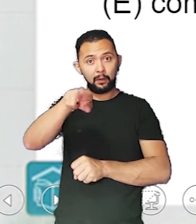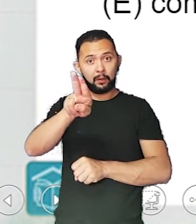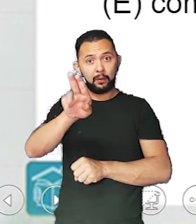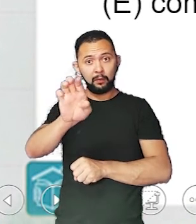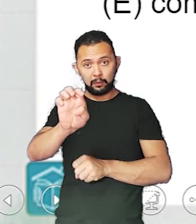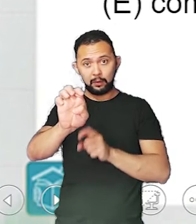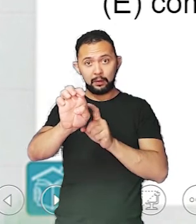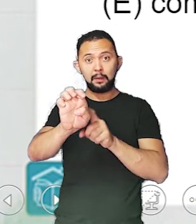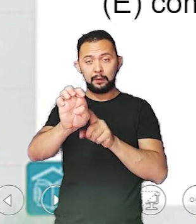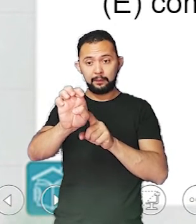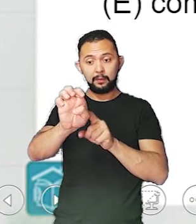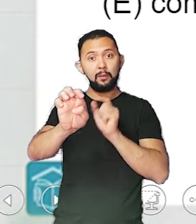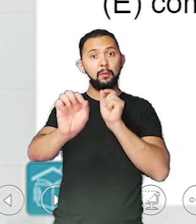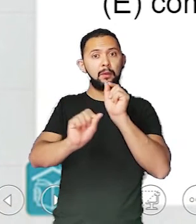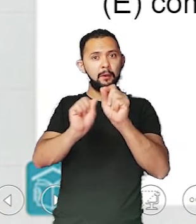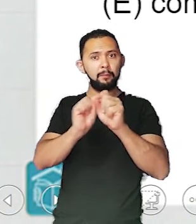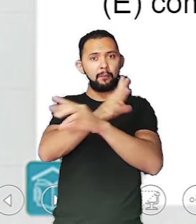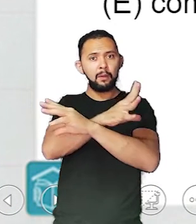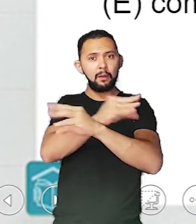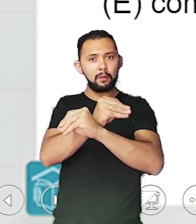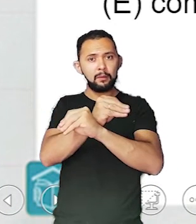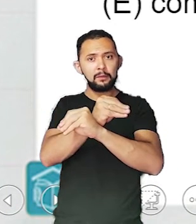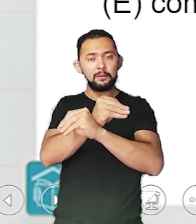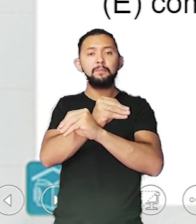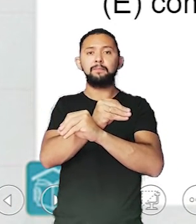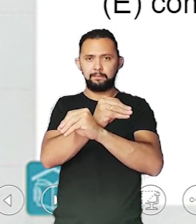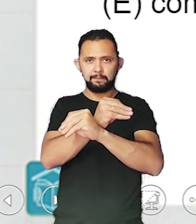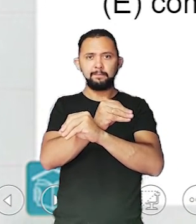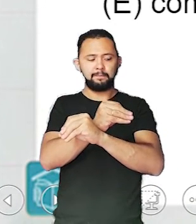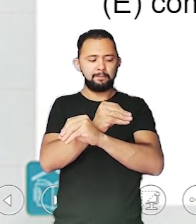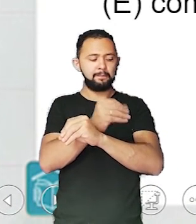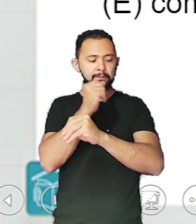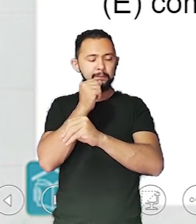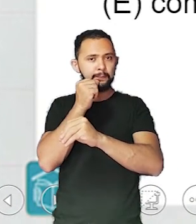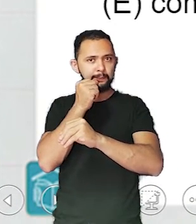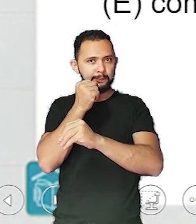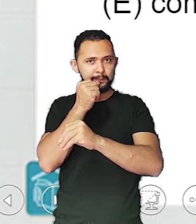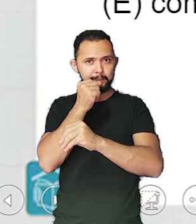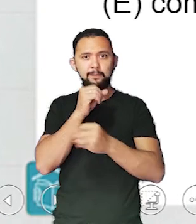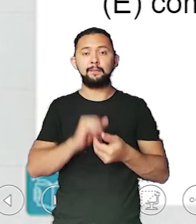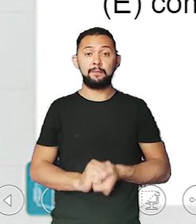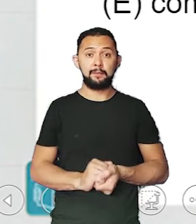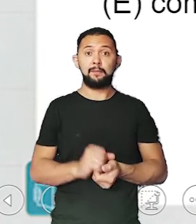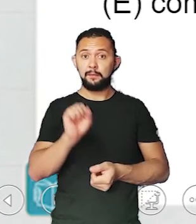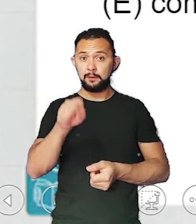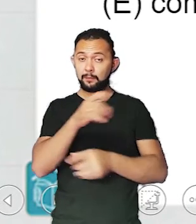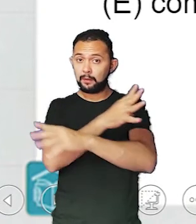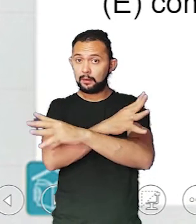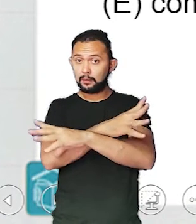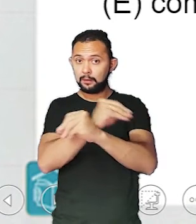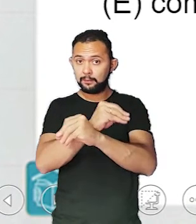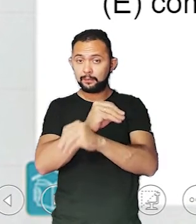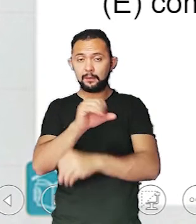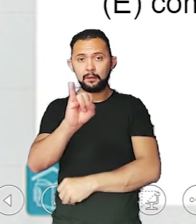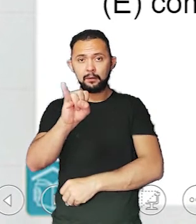manhas da caneta cada vez mais. Conjunção integrante, certo? Acho que exagerei. É uma conjunção